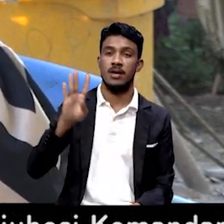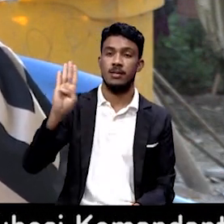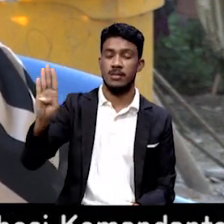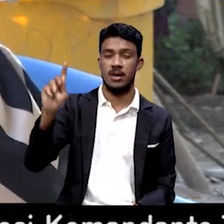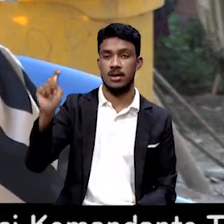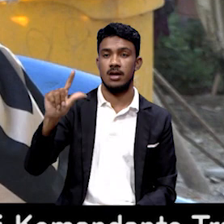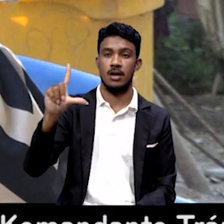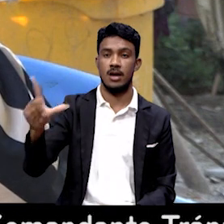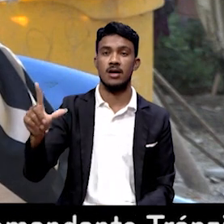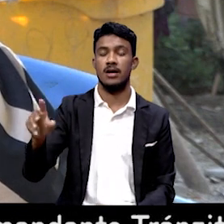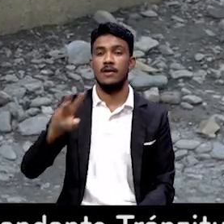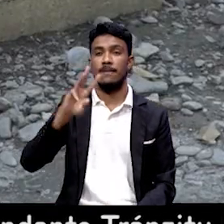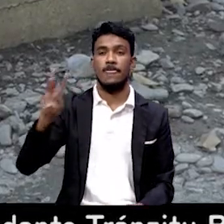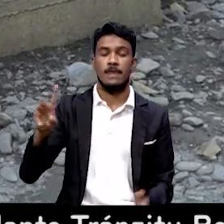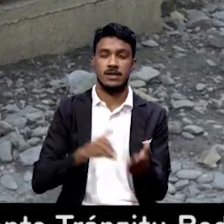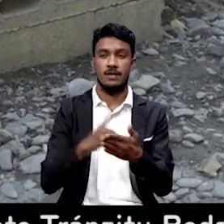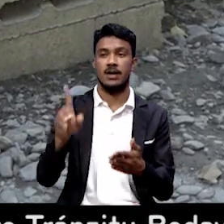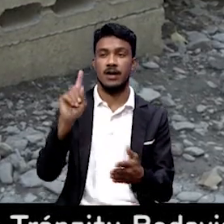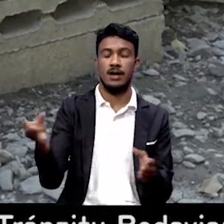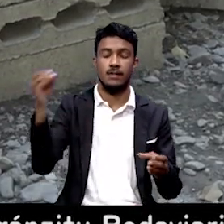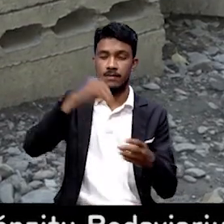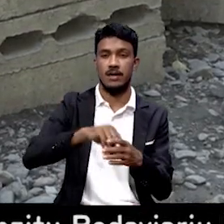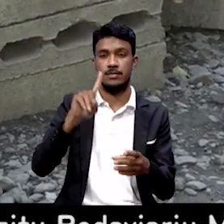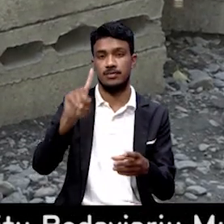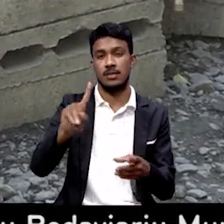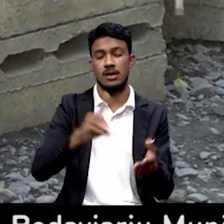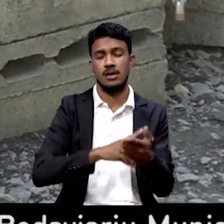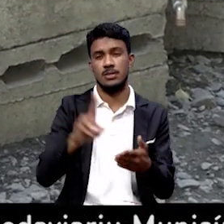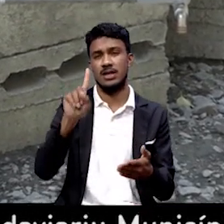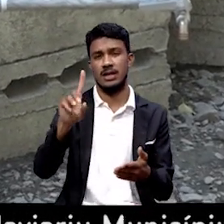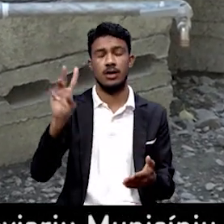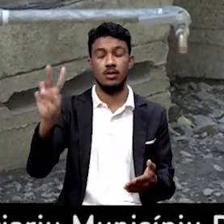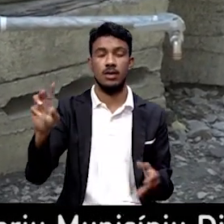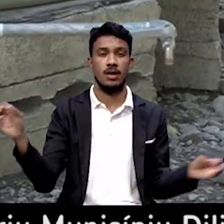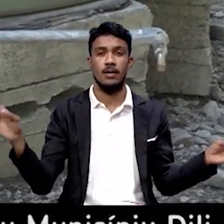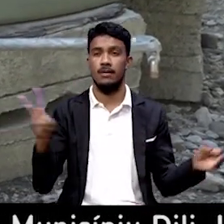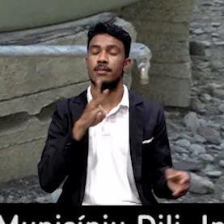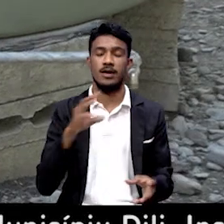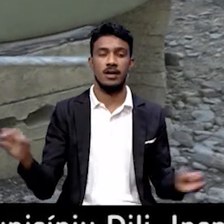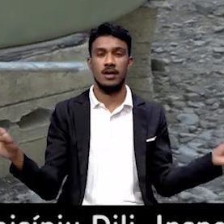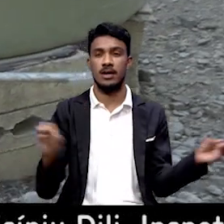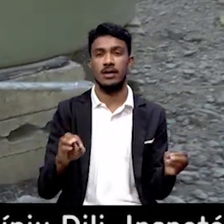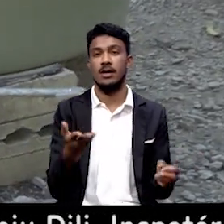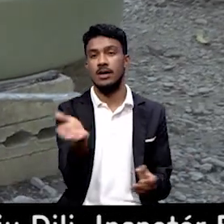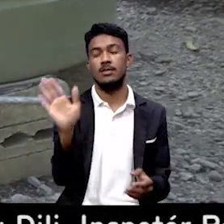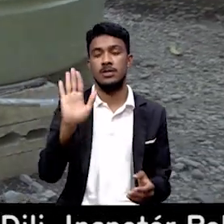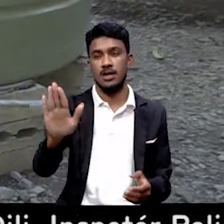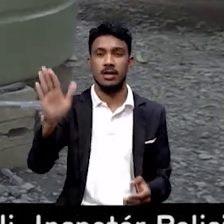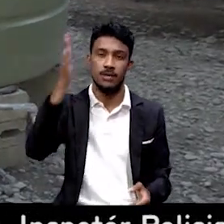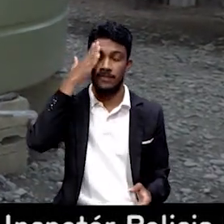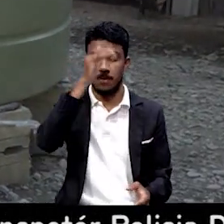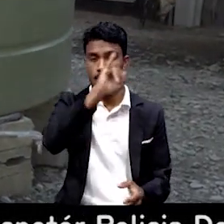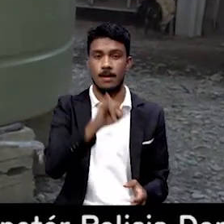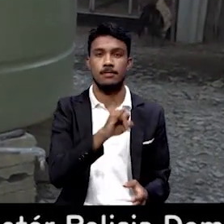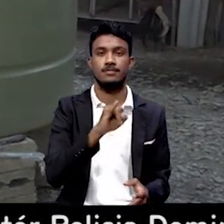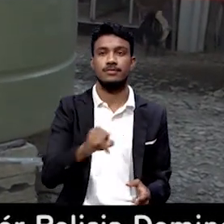semana ainda mais da líder da rua de ritmo. Tô agora de aqui da semana ainda que semana rogos bem ela mais. Foi na dar então pode ser uma entrevista até, né? Mas bem,